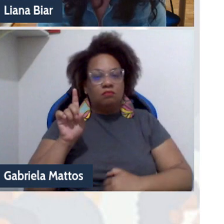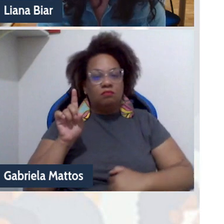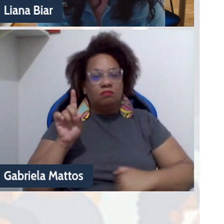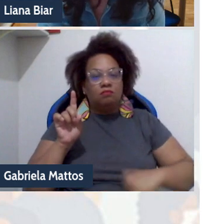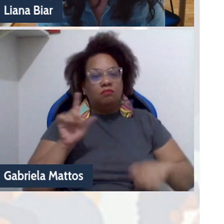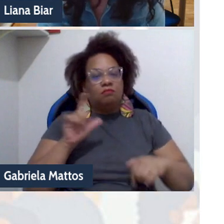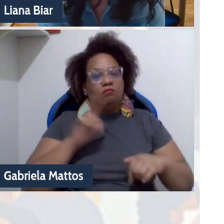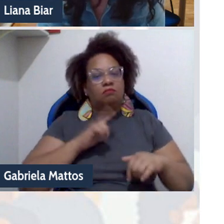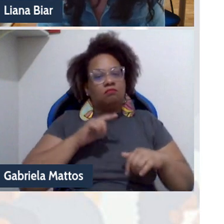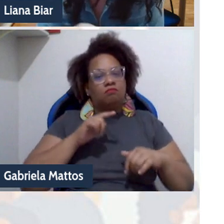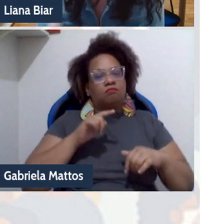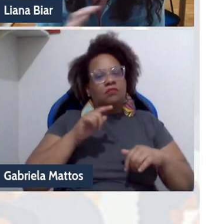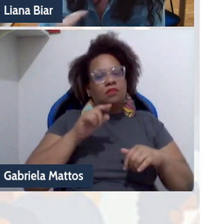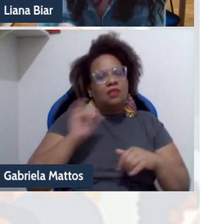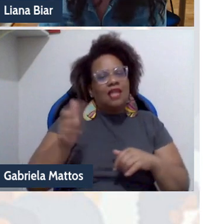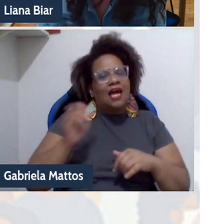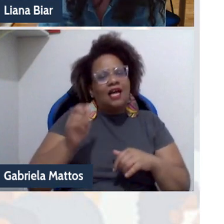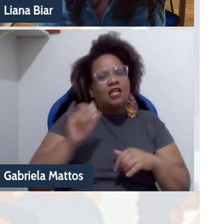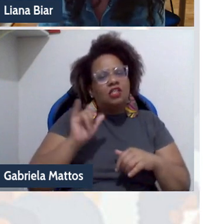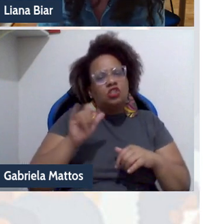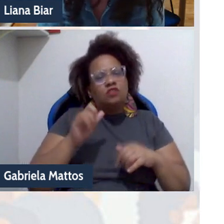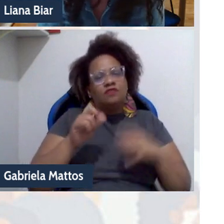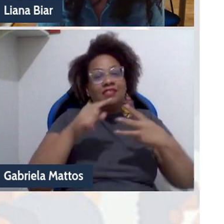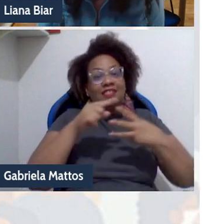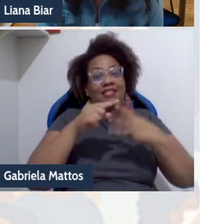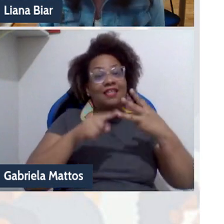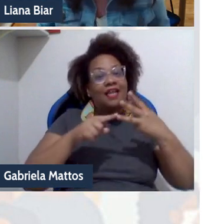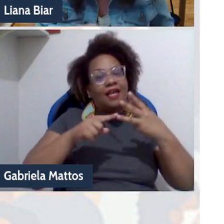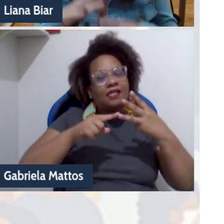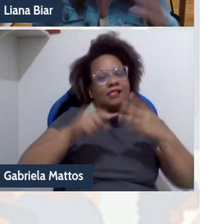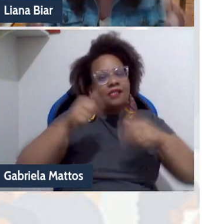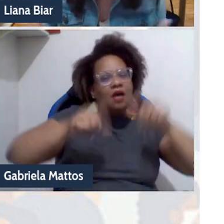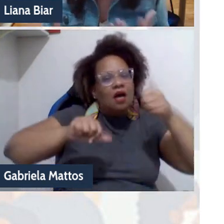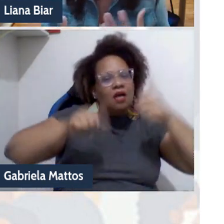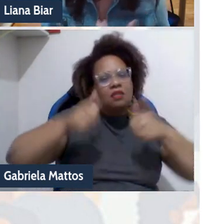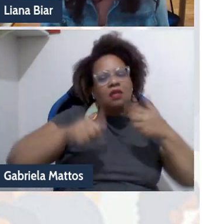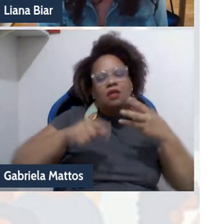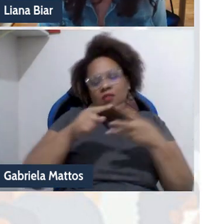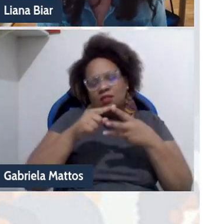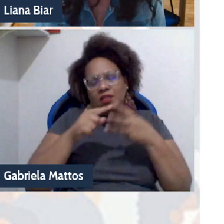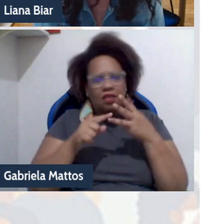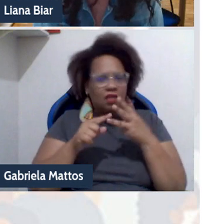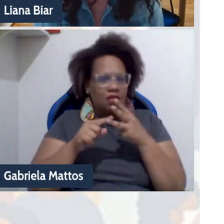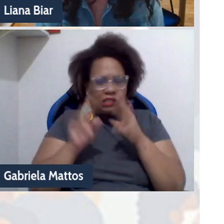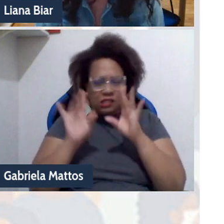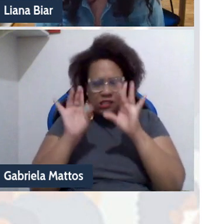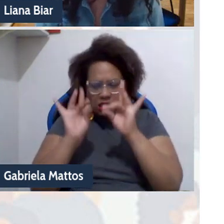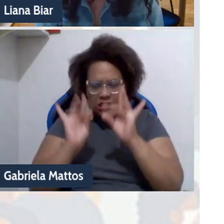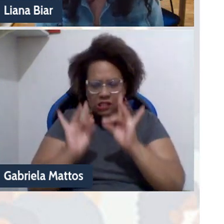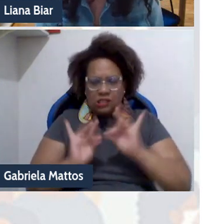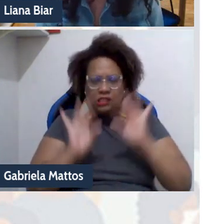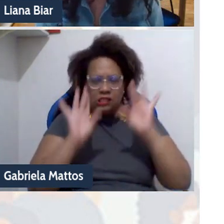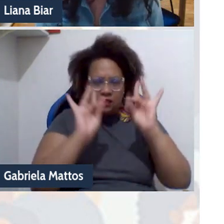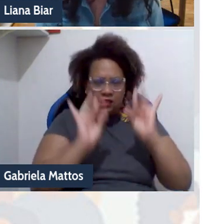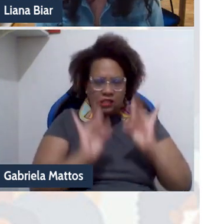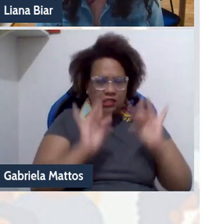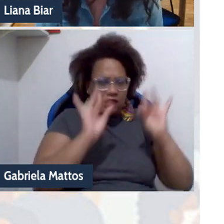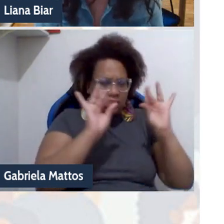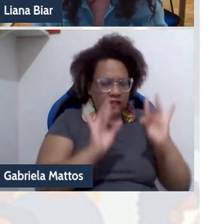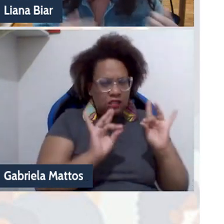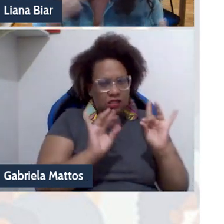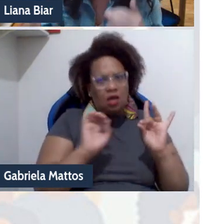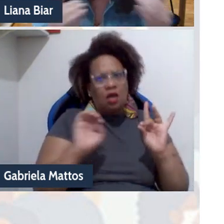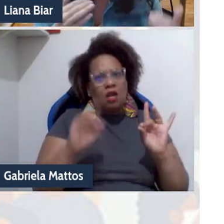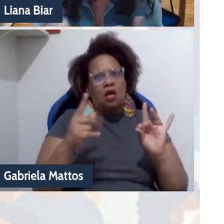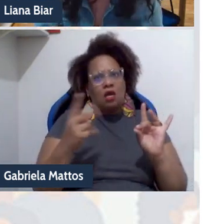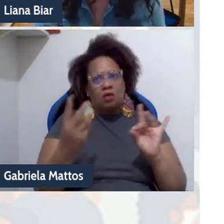de narrativas em 3 lâminas, mais ou menos bem delimitadas. É claro que nas análises essas coisas todas são tratadas em conjunto, mas